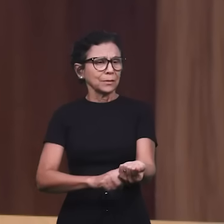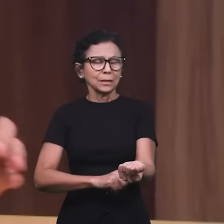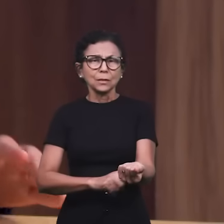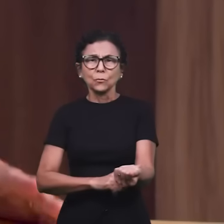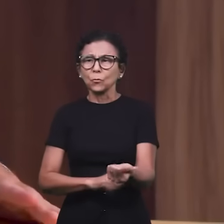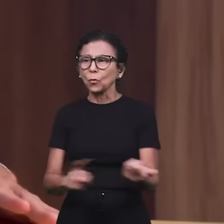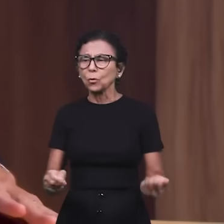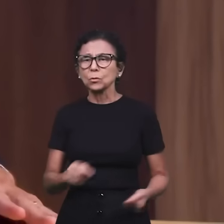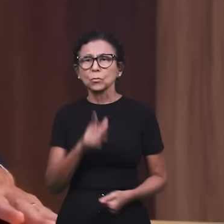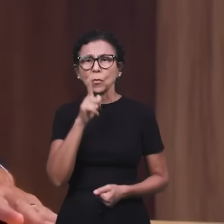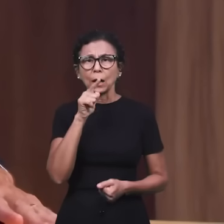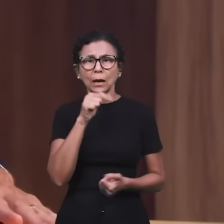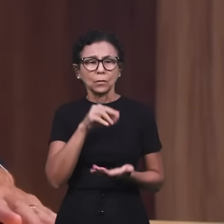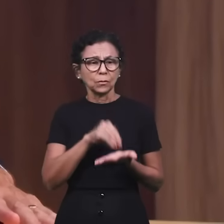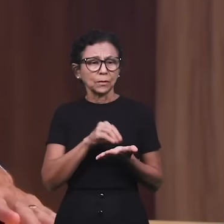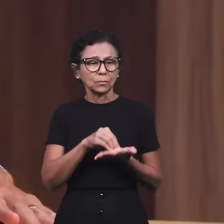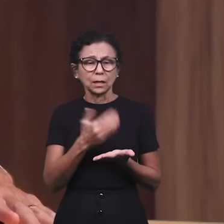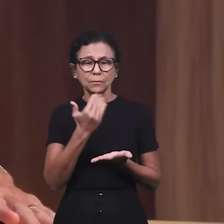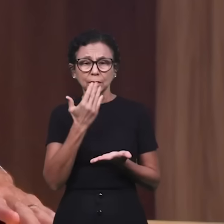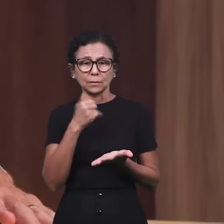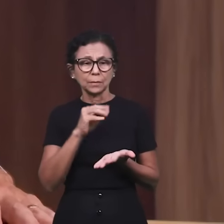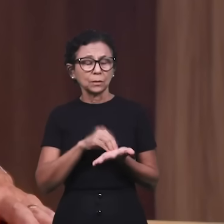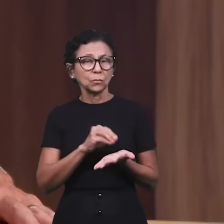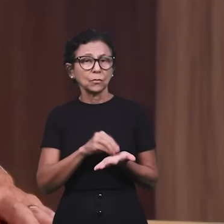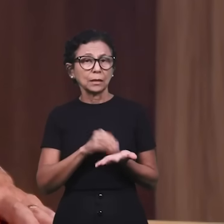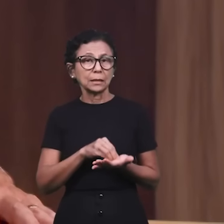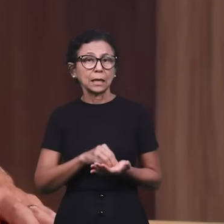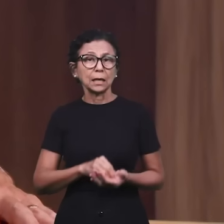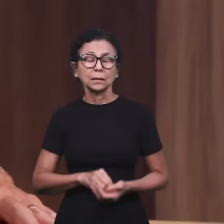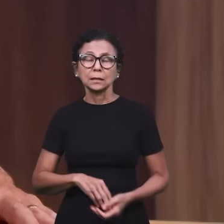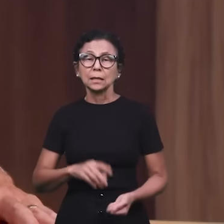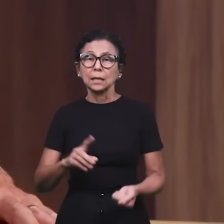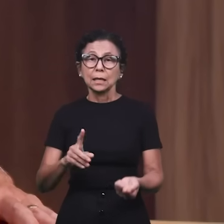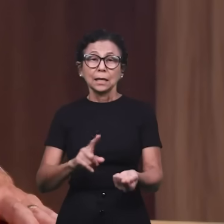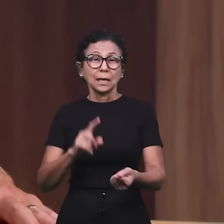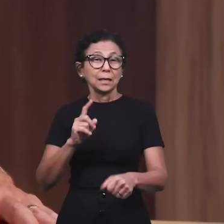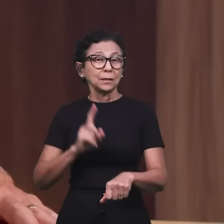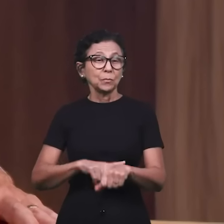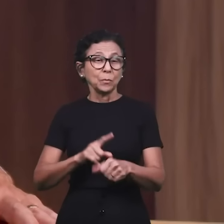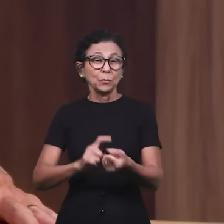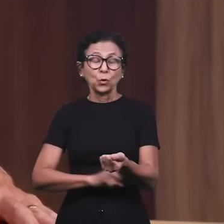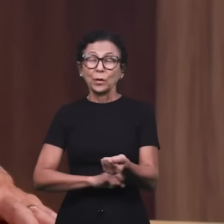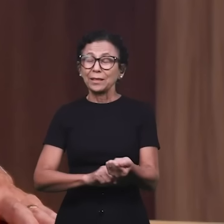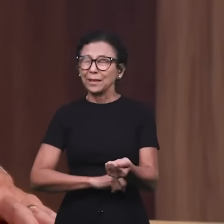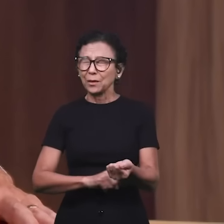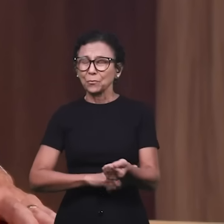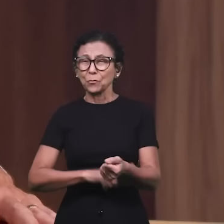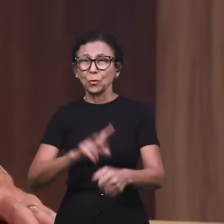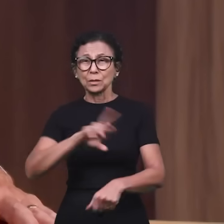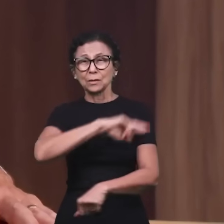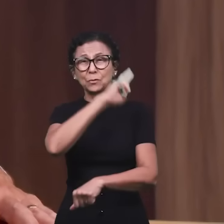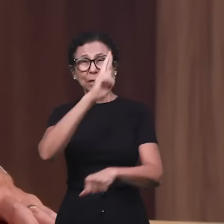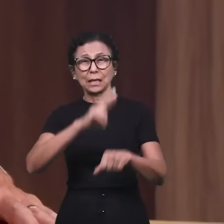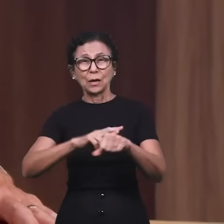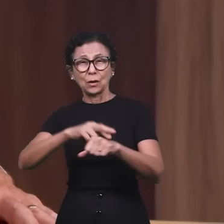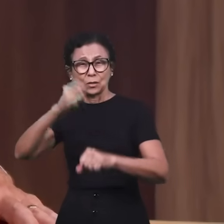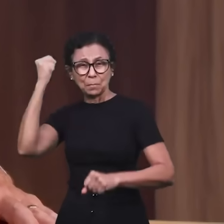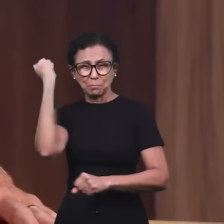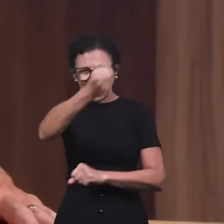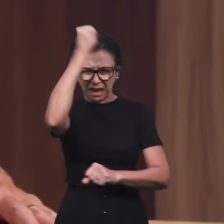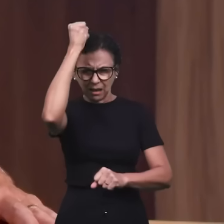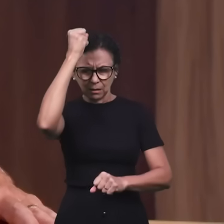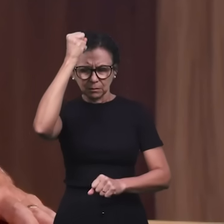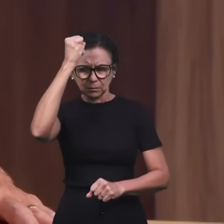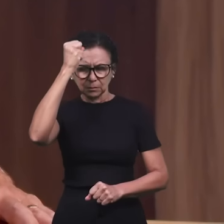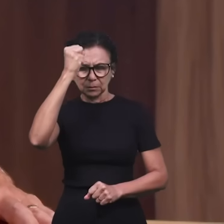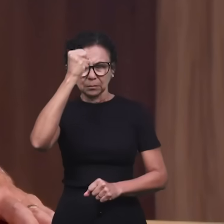sem mantimento. E ele, no momento explosivo, ele foi lá e bateu na rocha. Ele teve uma recaída. E ele